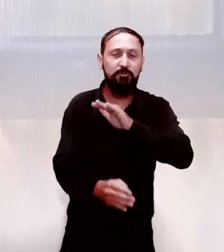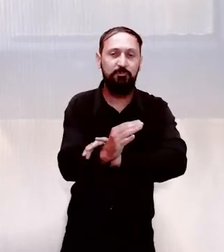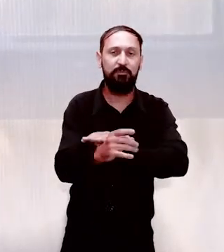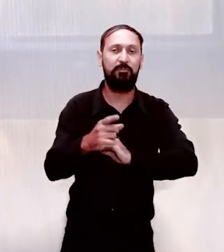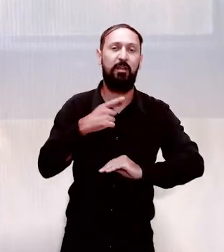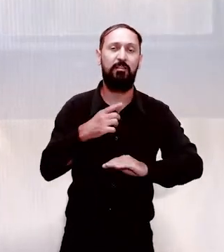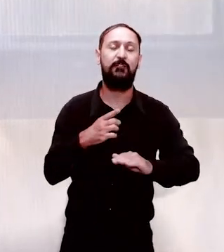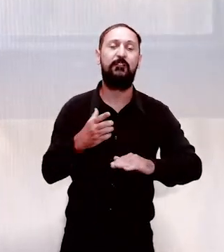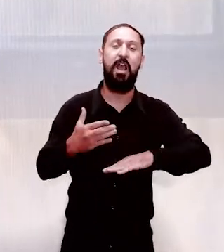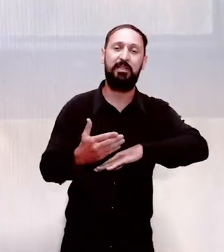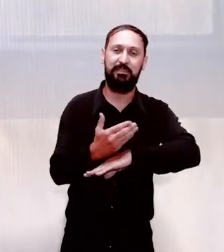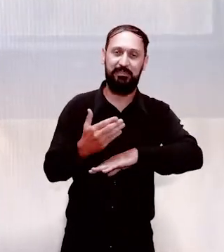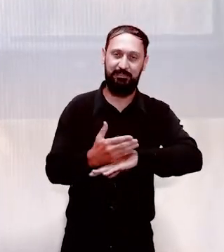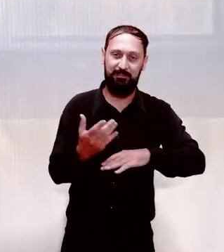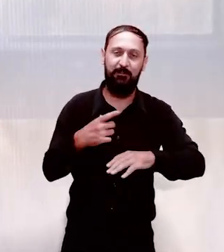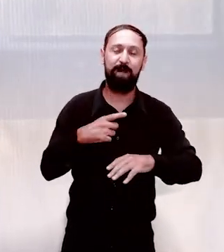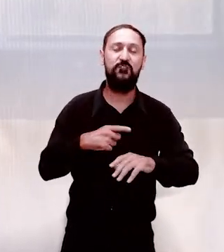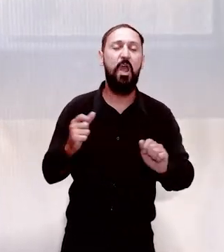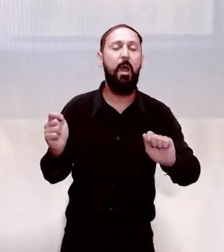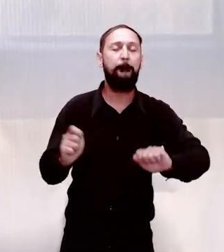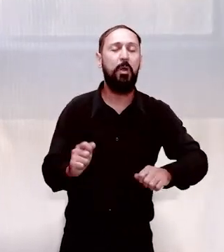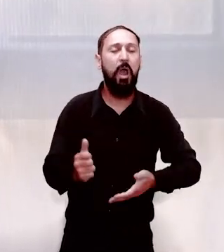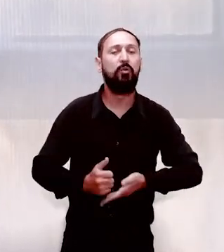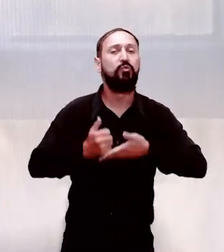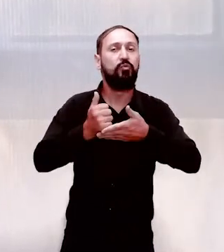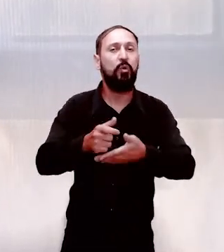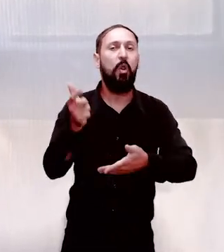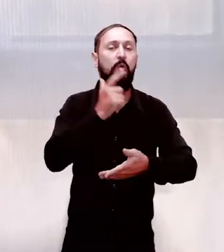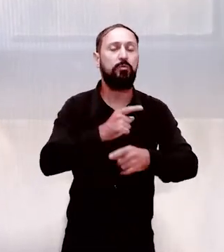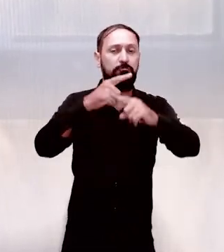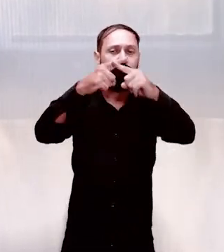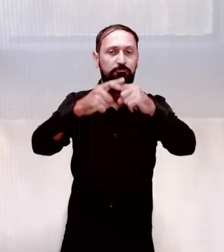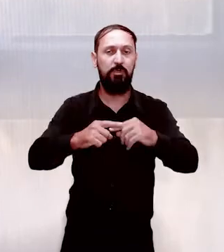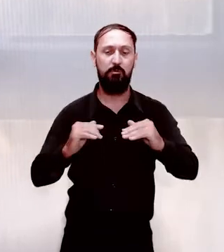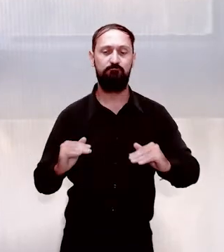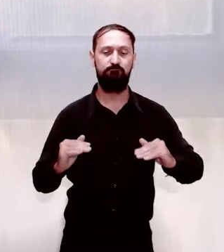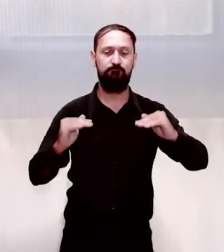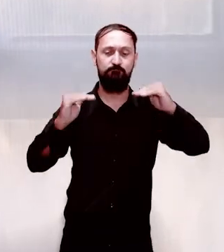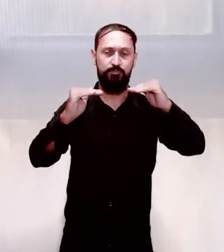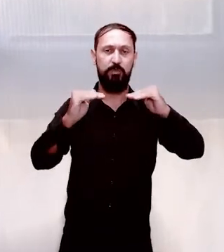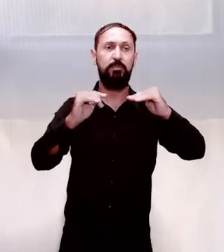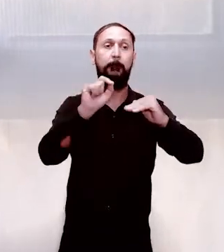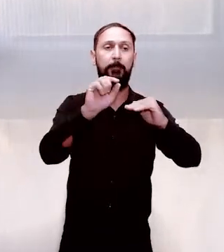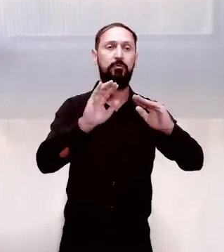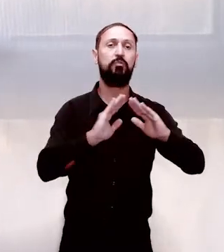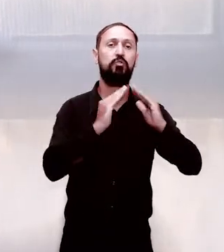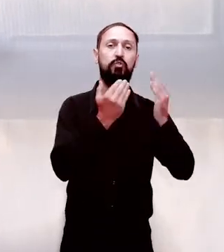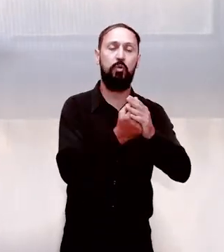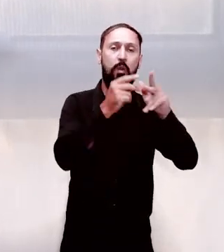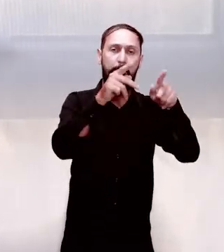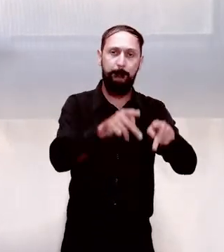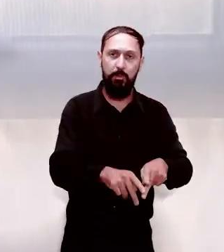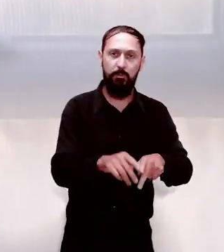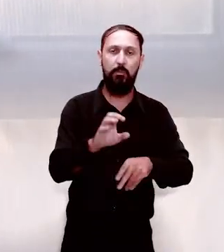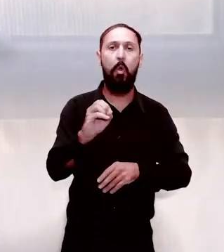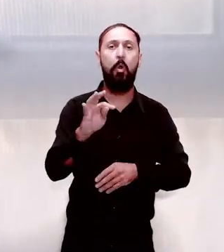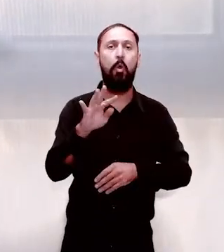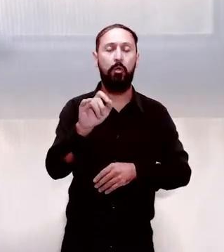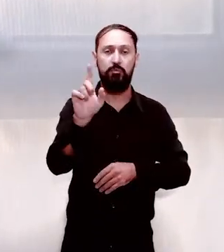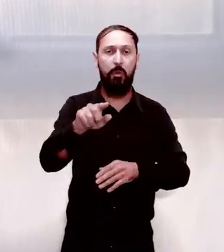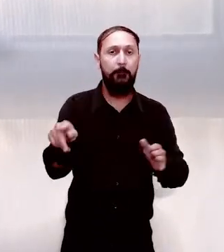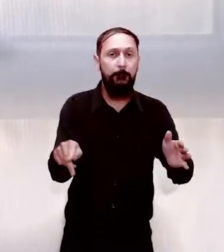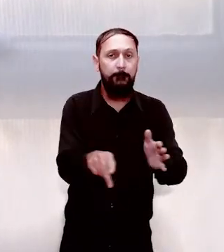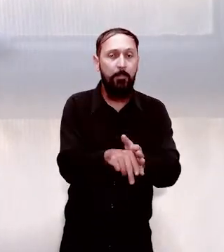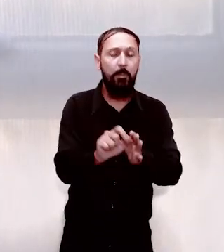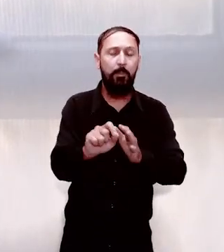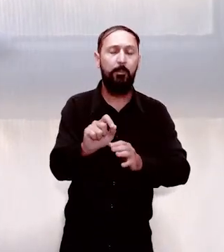presença deles. E o que é mais importante, proporcionaram que eles competissem em pé de igualdade com quem veio de escola pública, porque cota racial